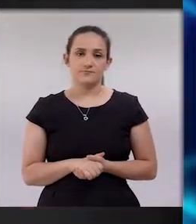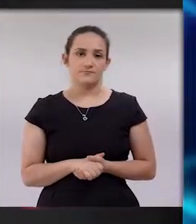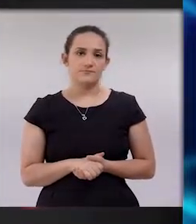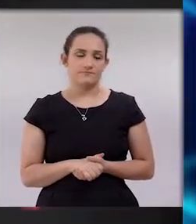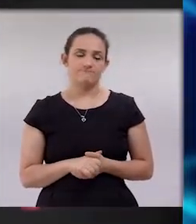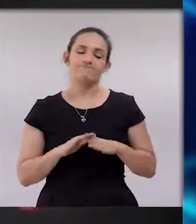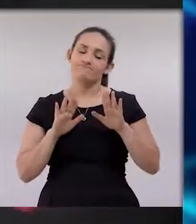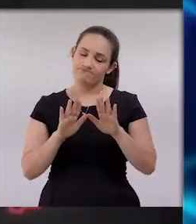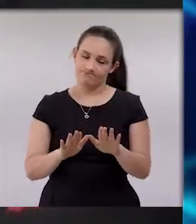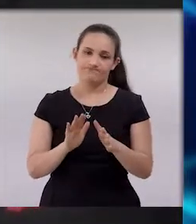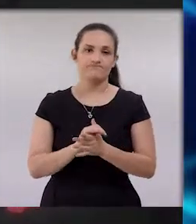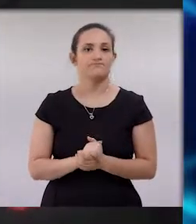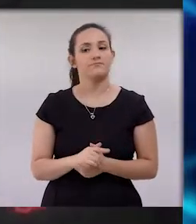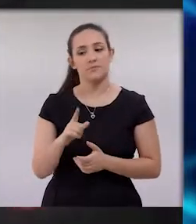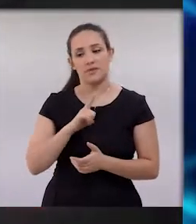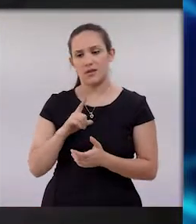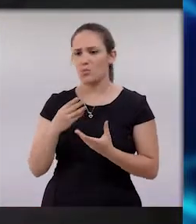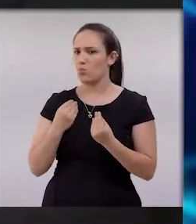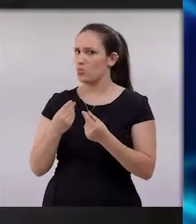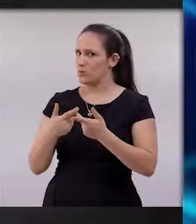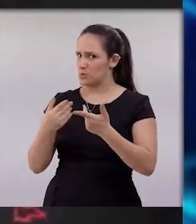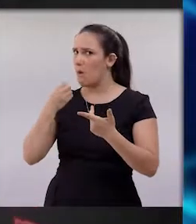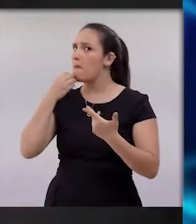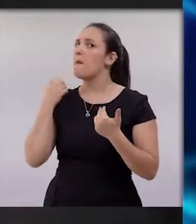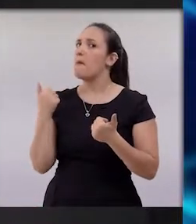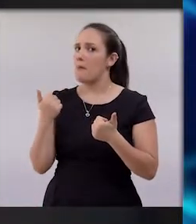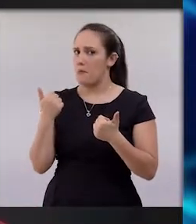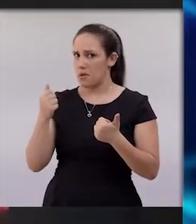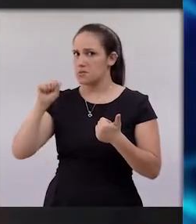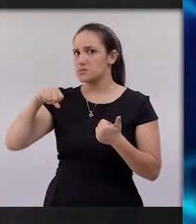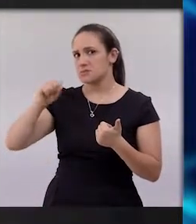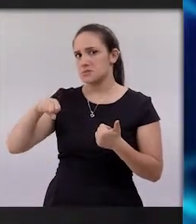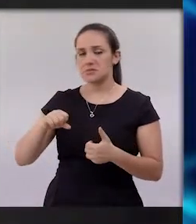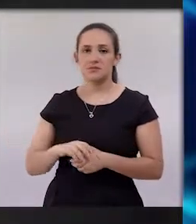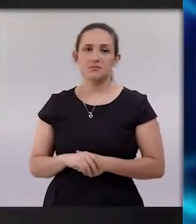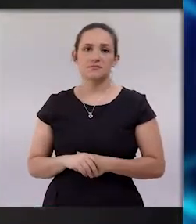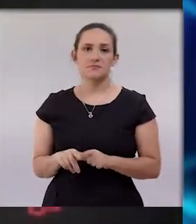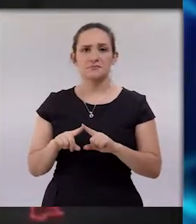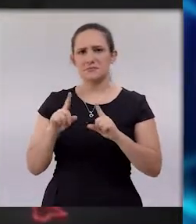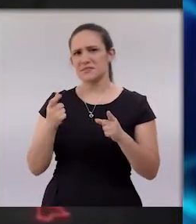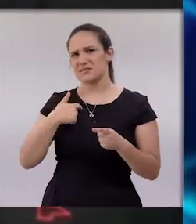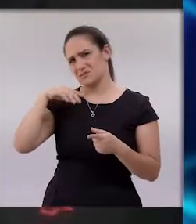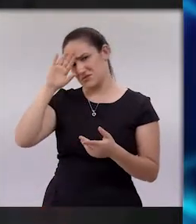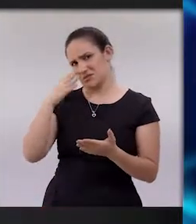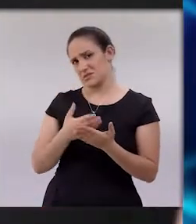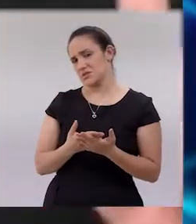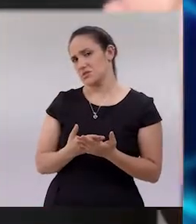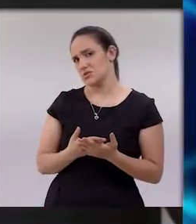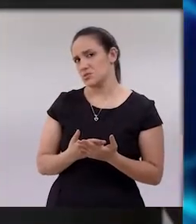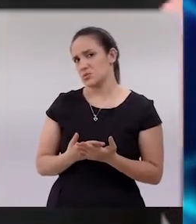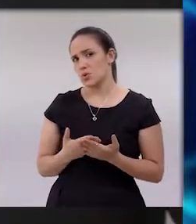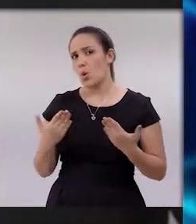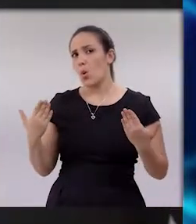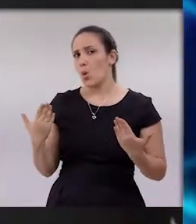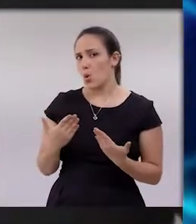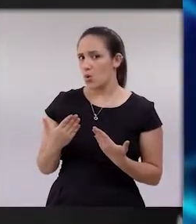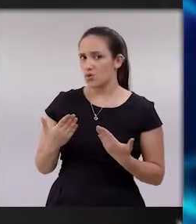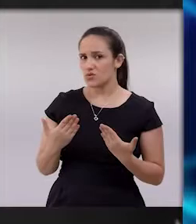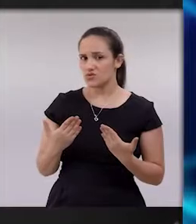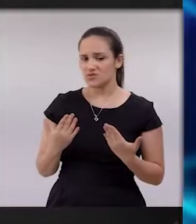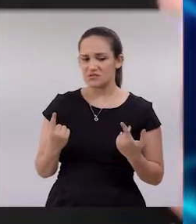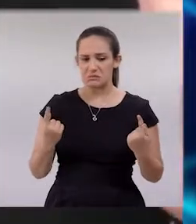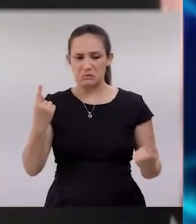Ok. Vamos lá. As vantagens são muitas, né? Mas eu não acredito numa